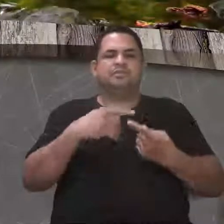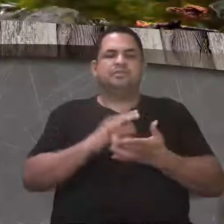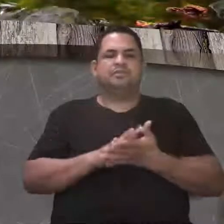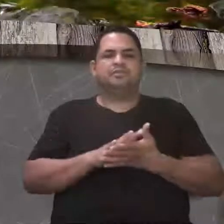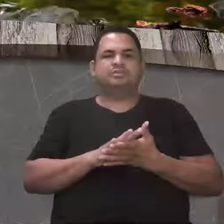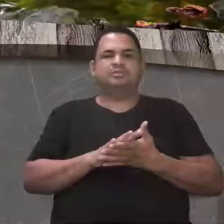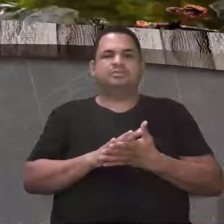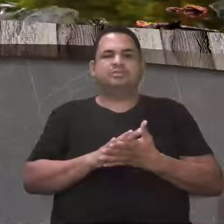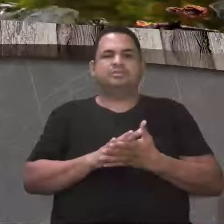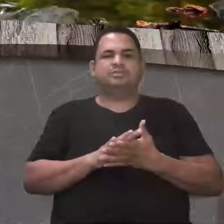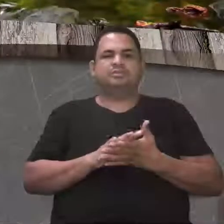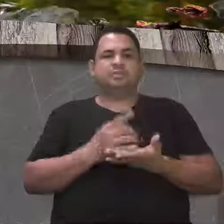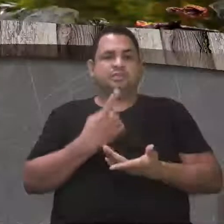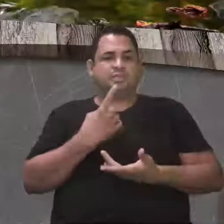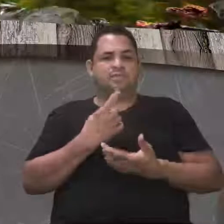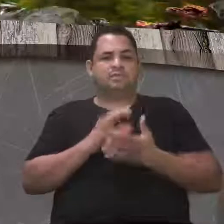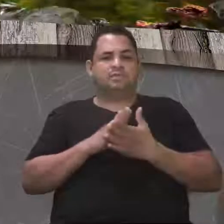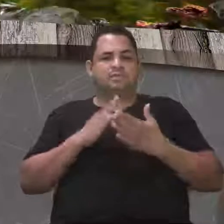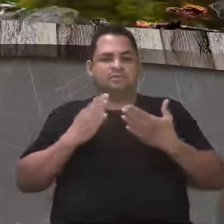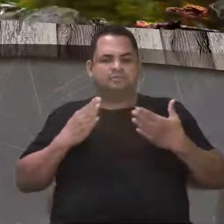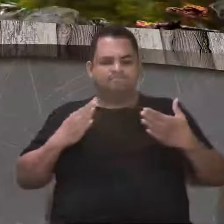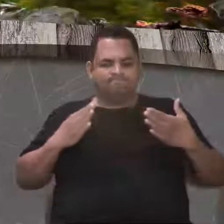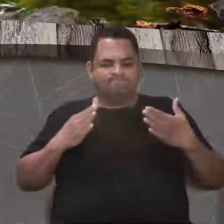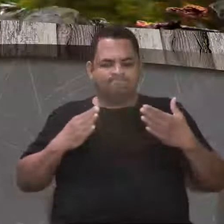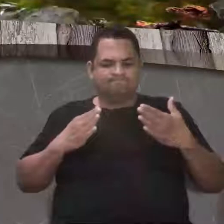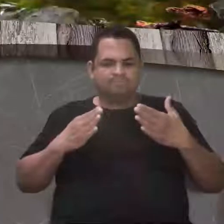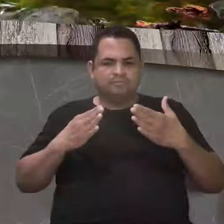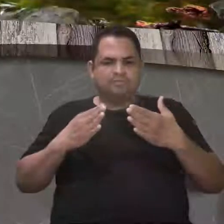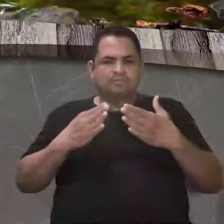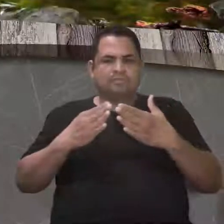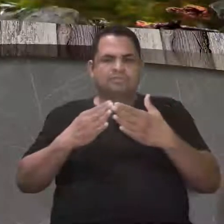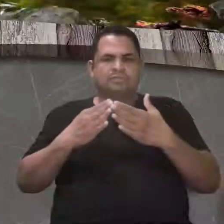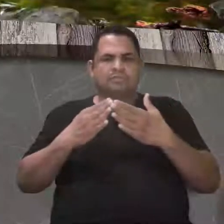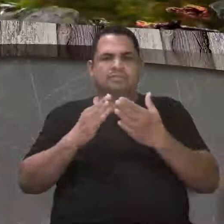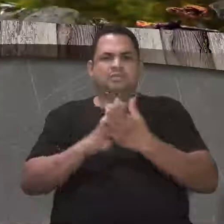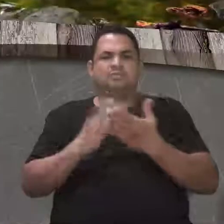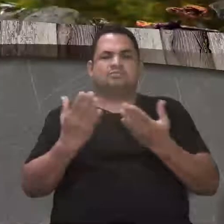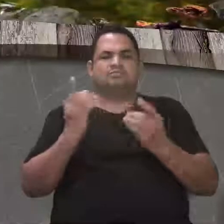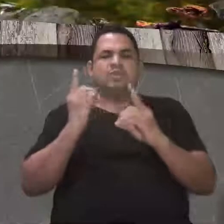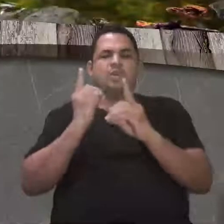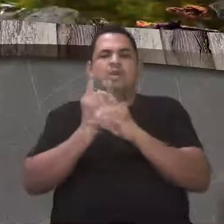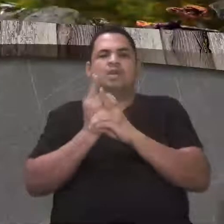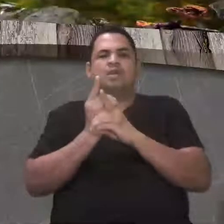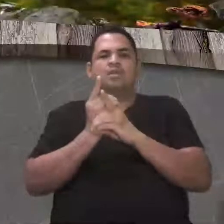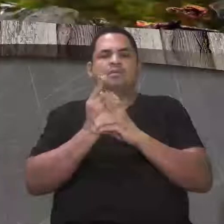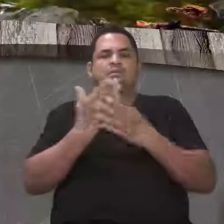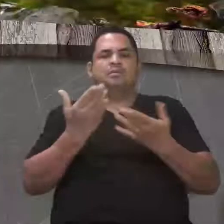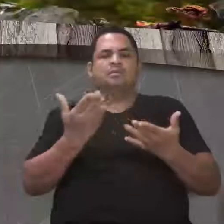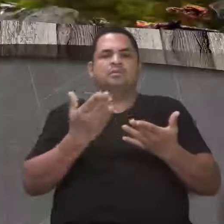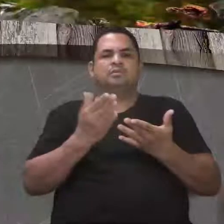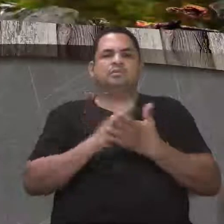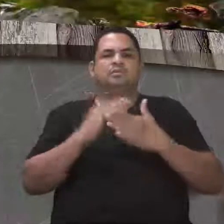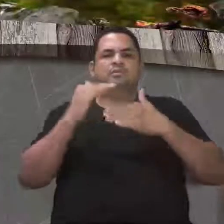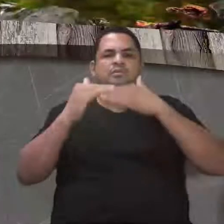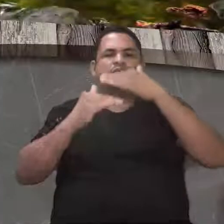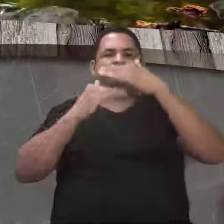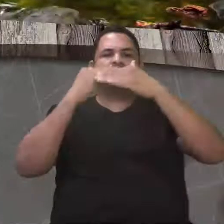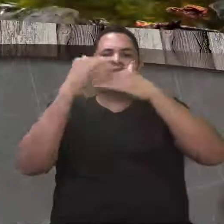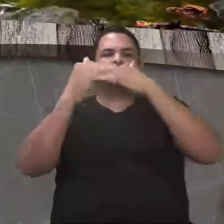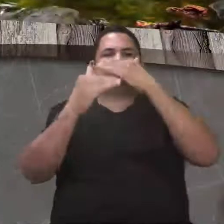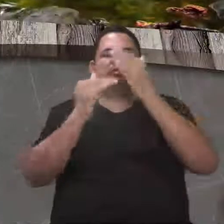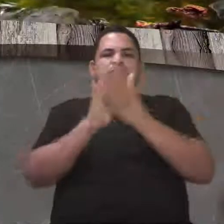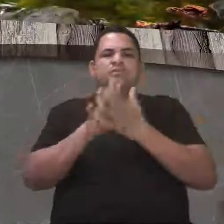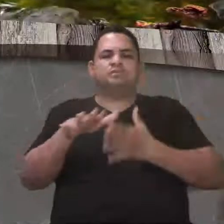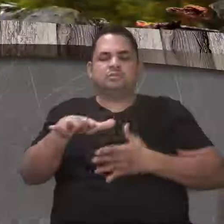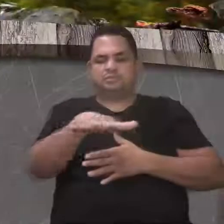dele, em que houve um afunilamento e eles se encontraram porque eles estiveram se desenvolvendo e foram ocupar